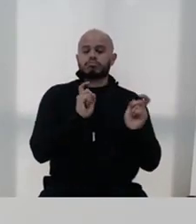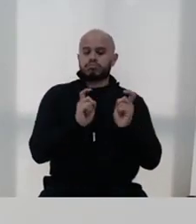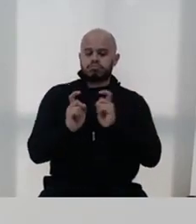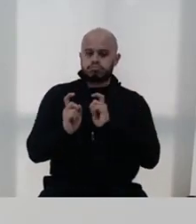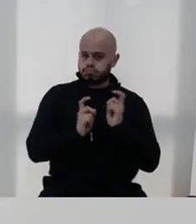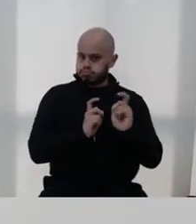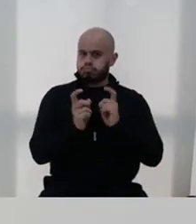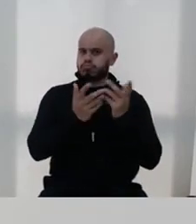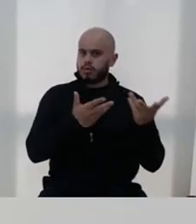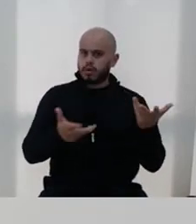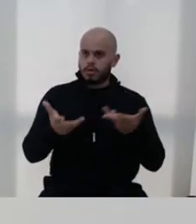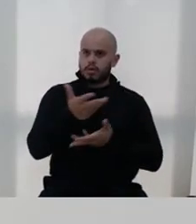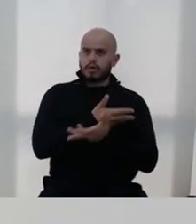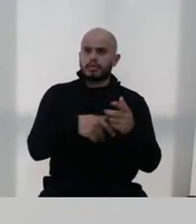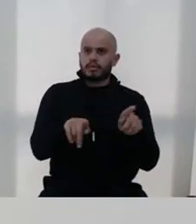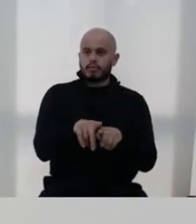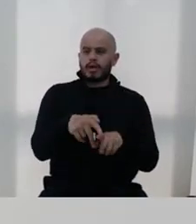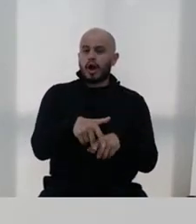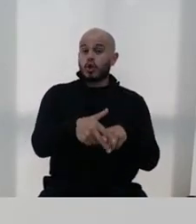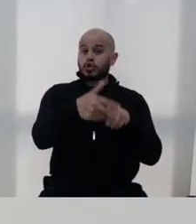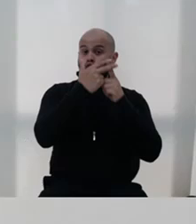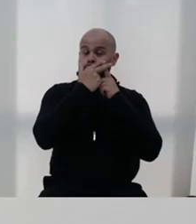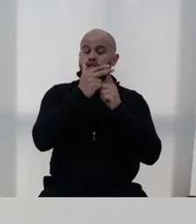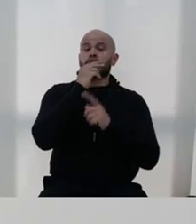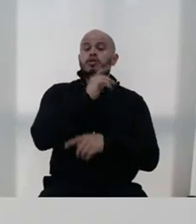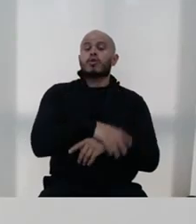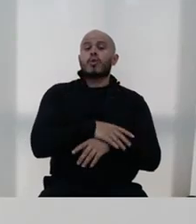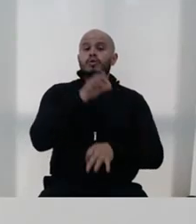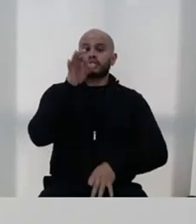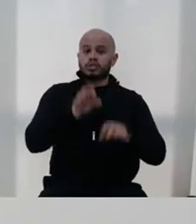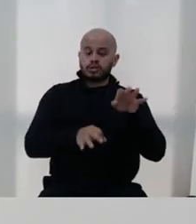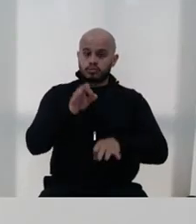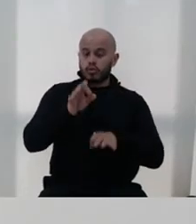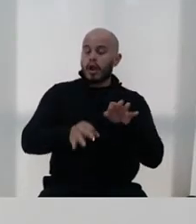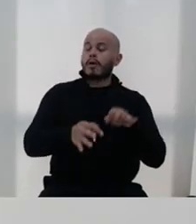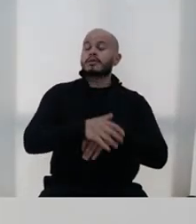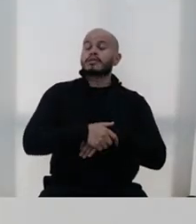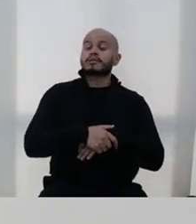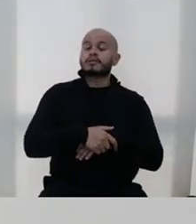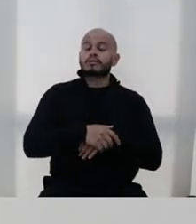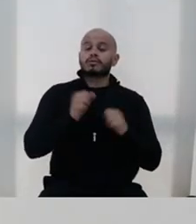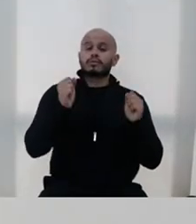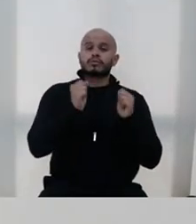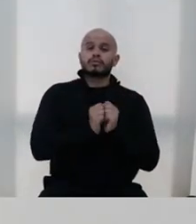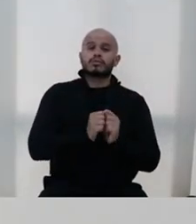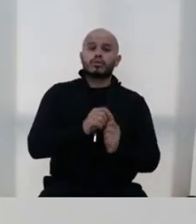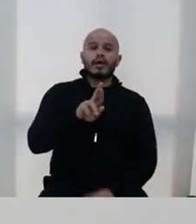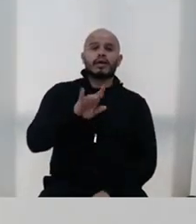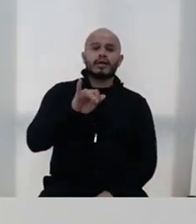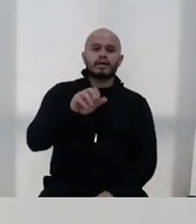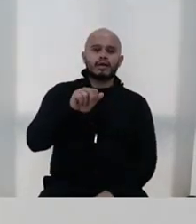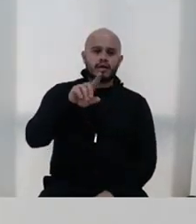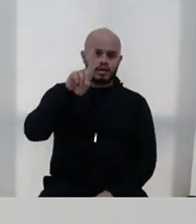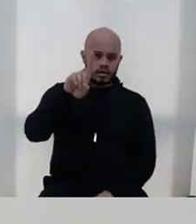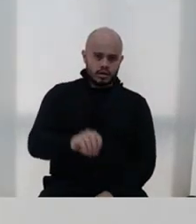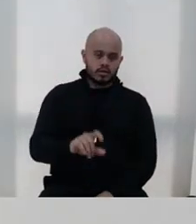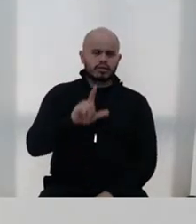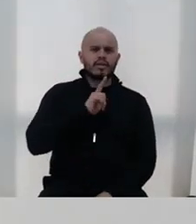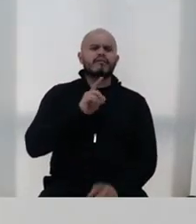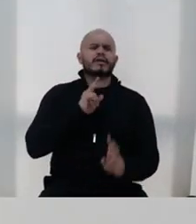da Corregedoria, na Corregedoria do Tribunal de Justiça, com o juiz assessor Ricardo Felício Scaff. Nós tivemos